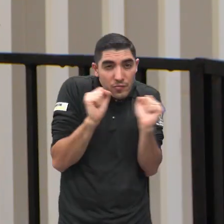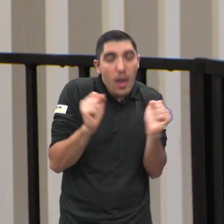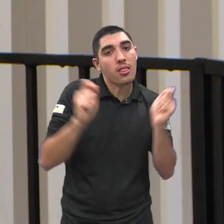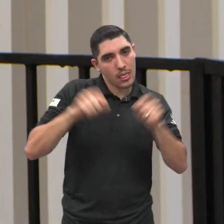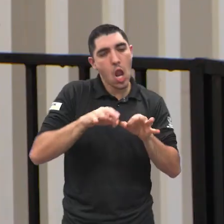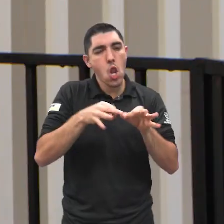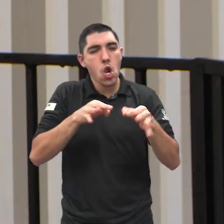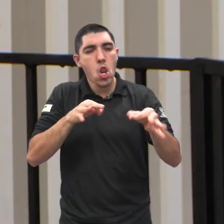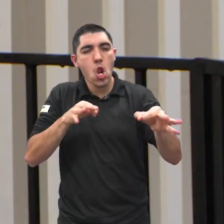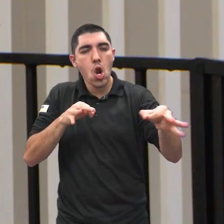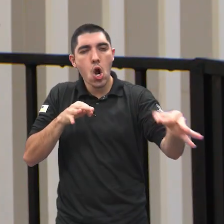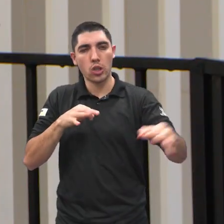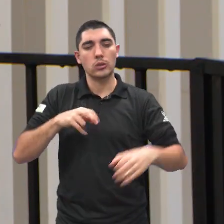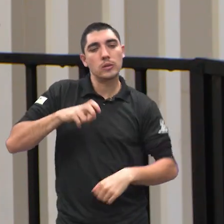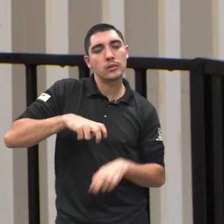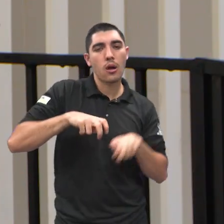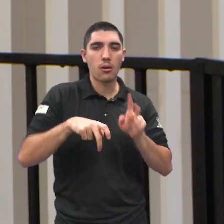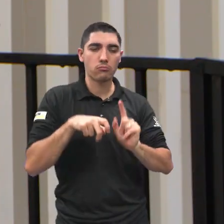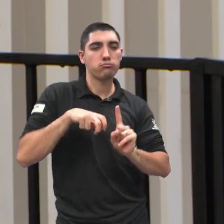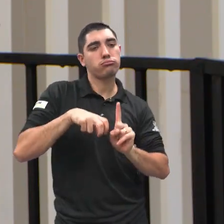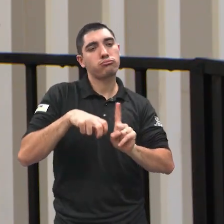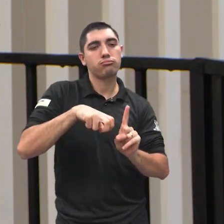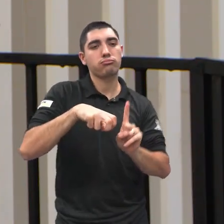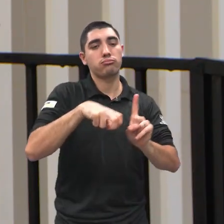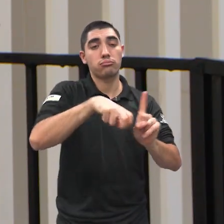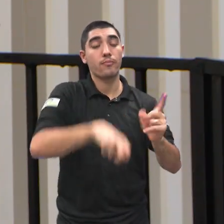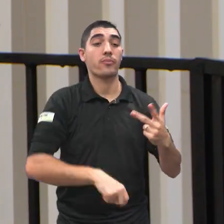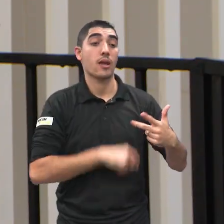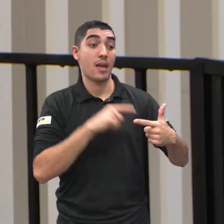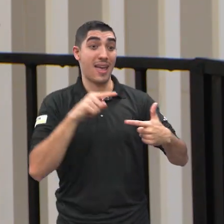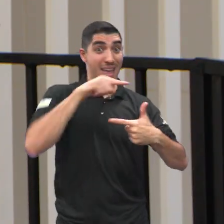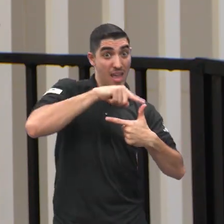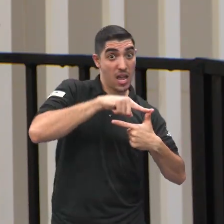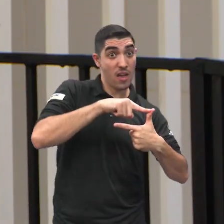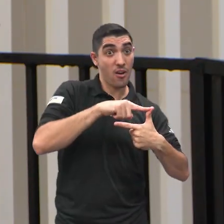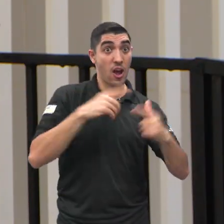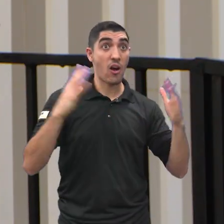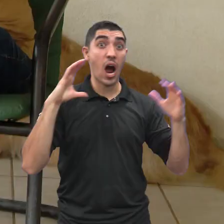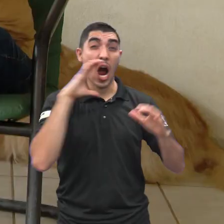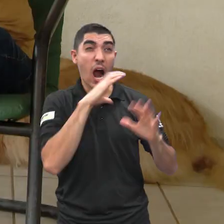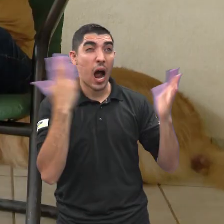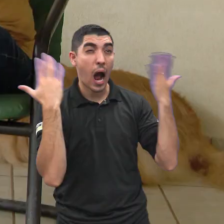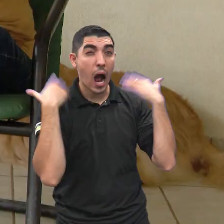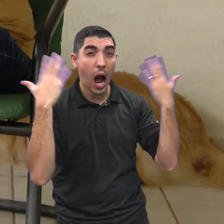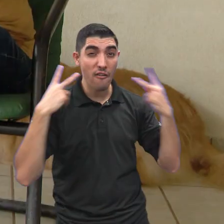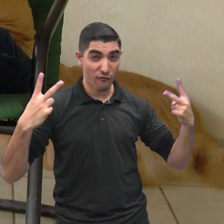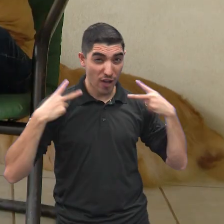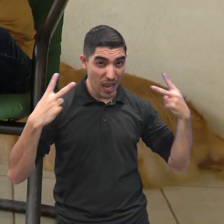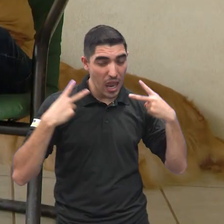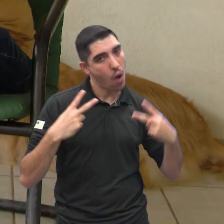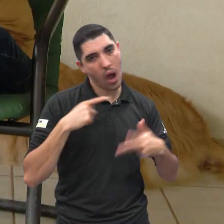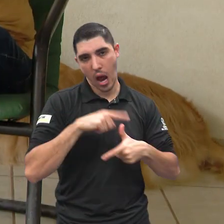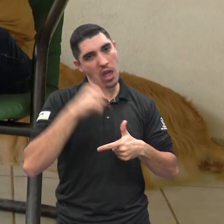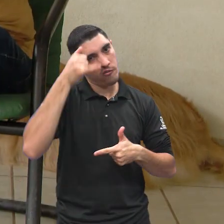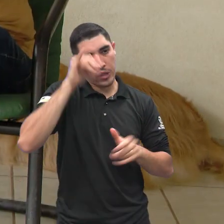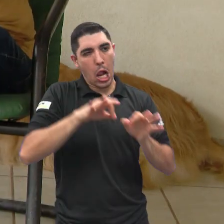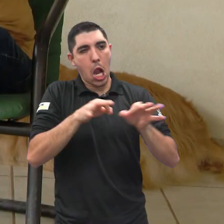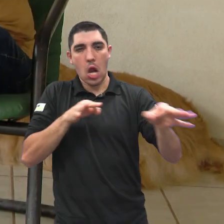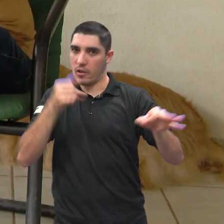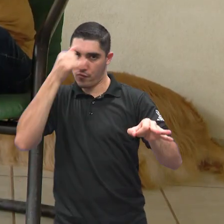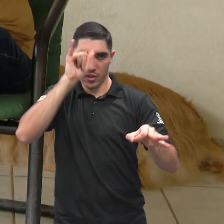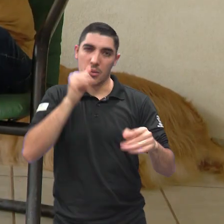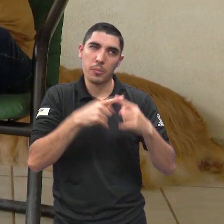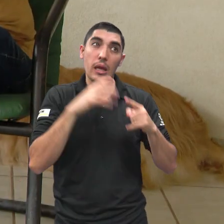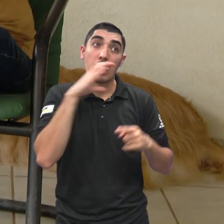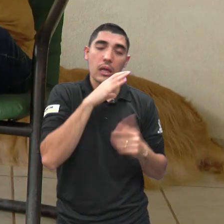mais longa, fazer um programa mais extenso. No verão, a gente já evita. A gente vai, acompanha